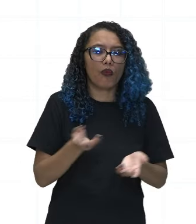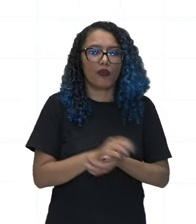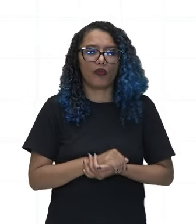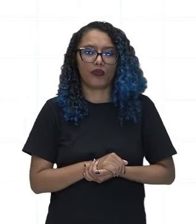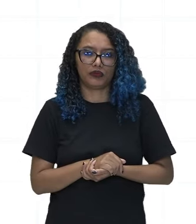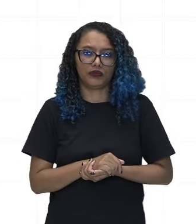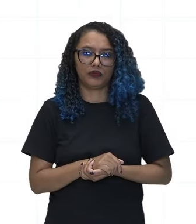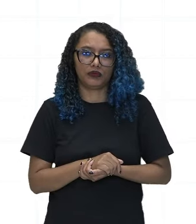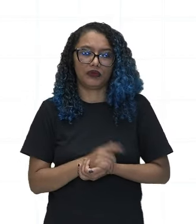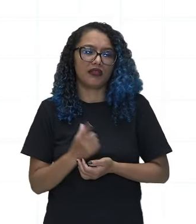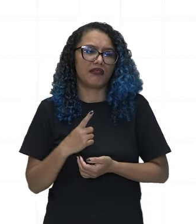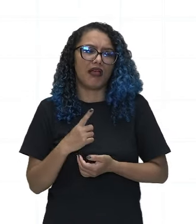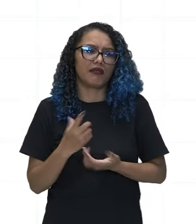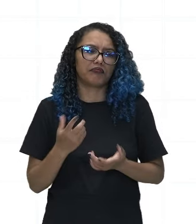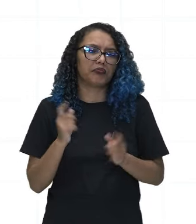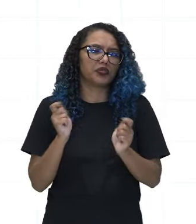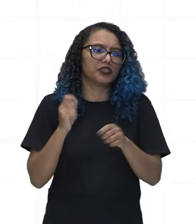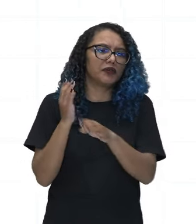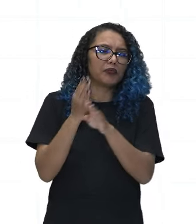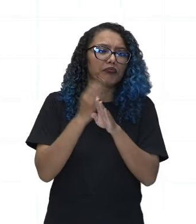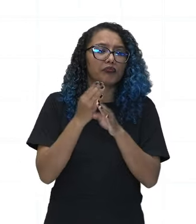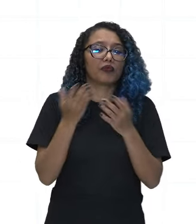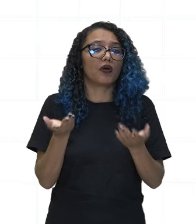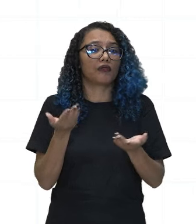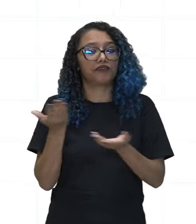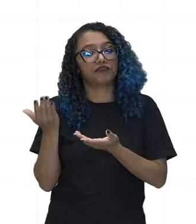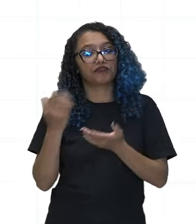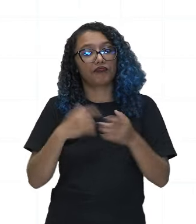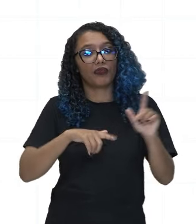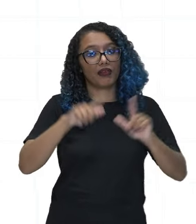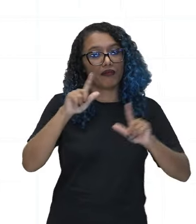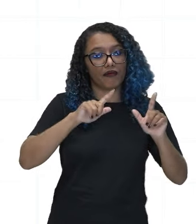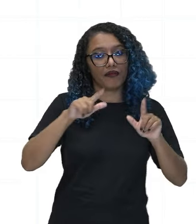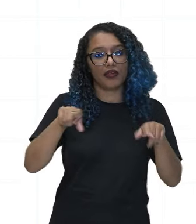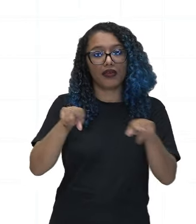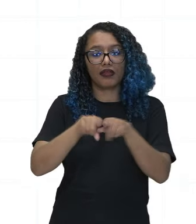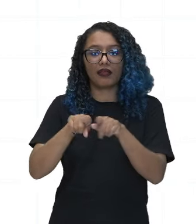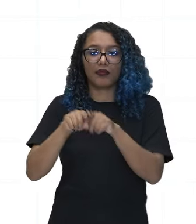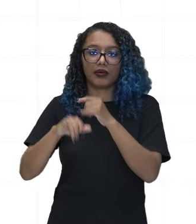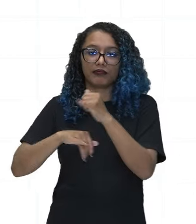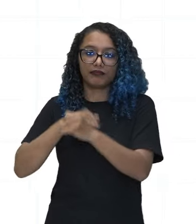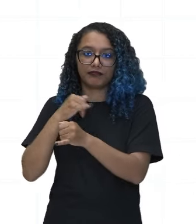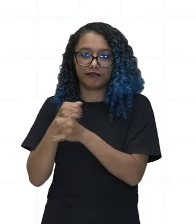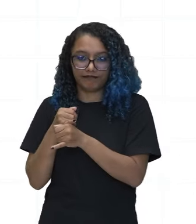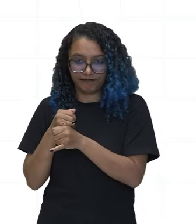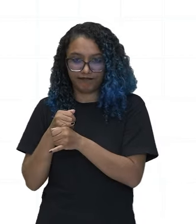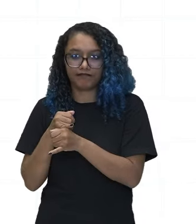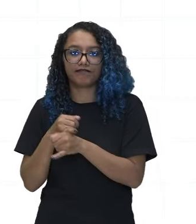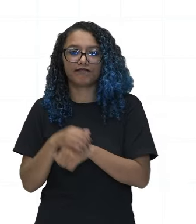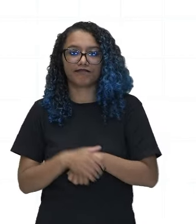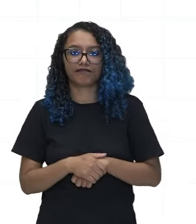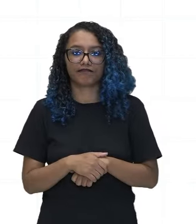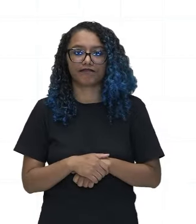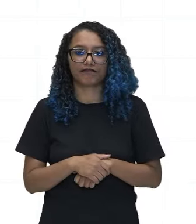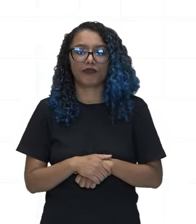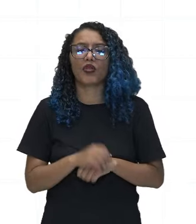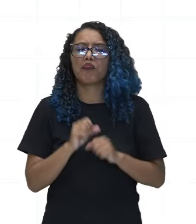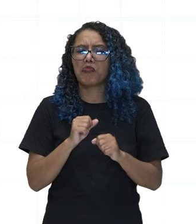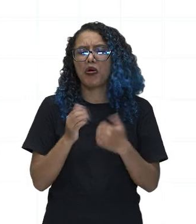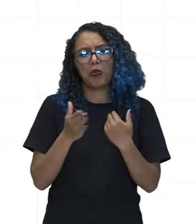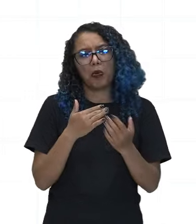da reportagem é TV e internet. Né? Ele pode passar lá em qualquer jornal,